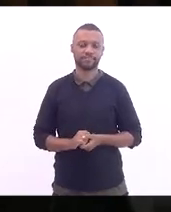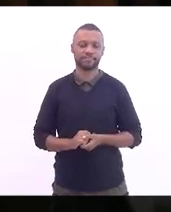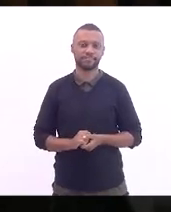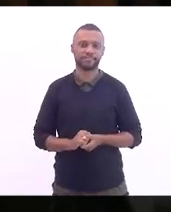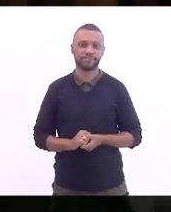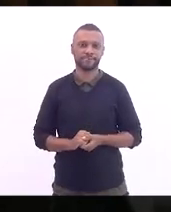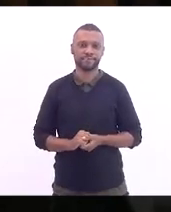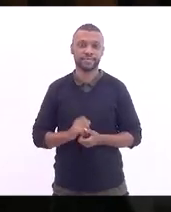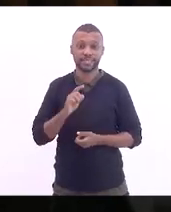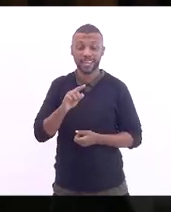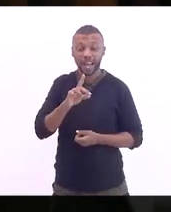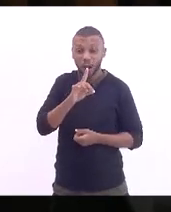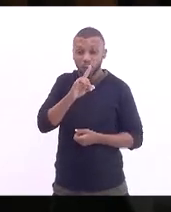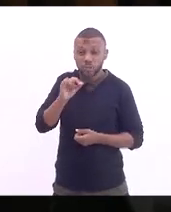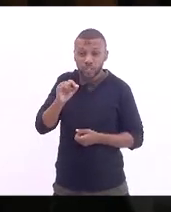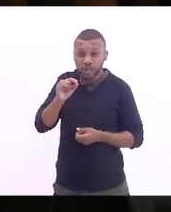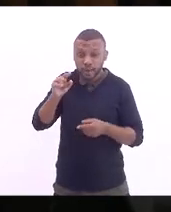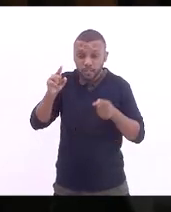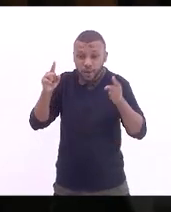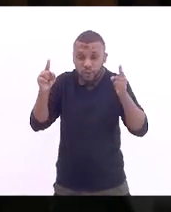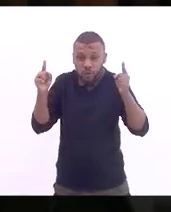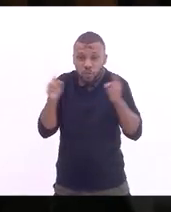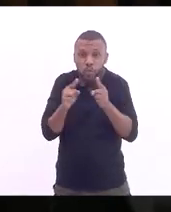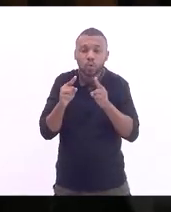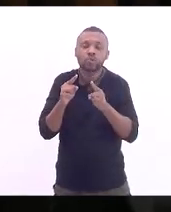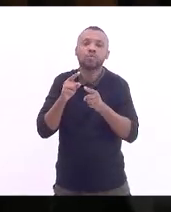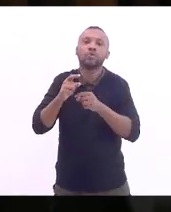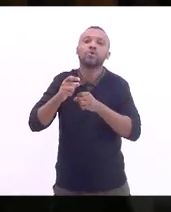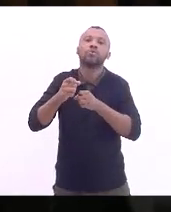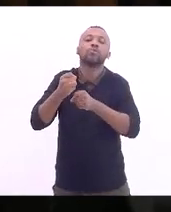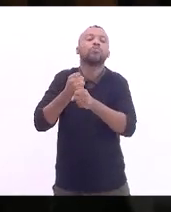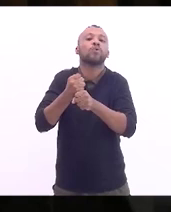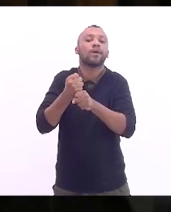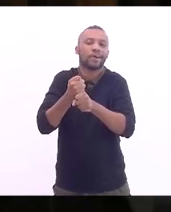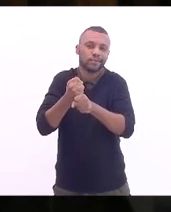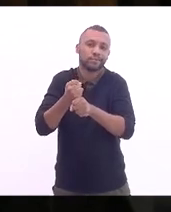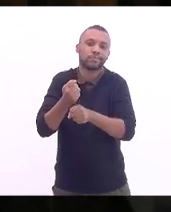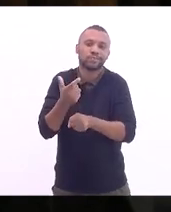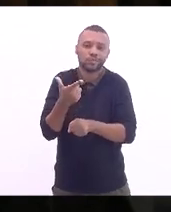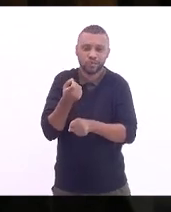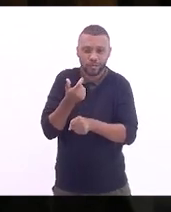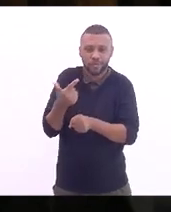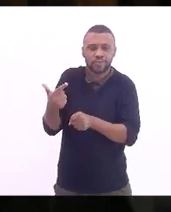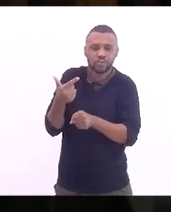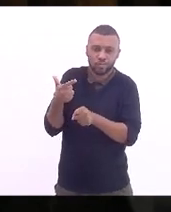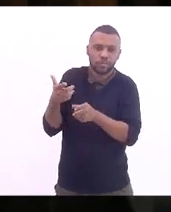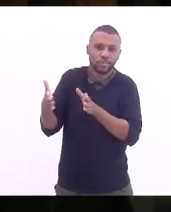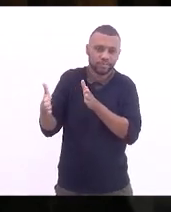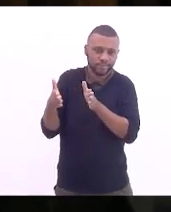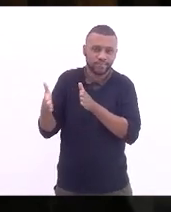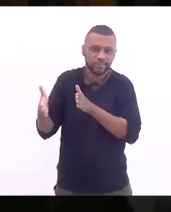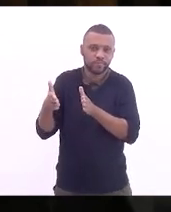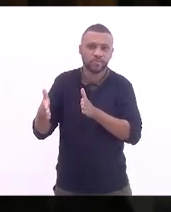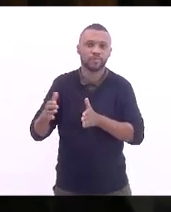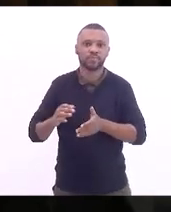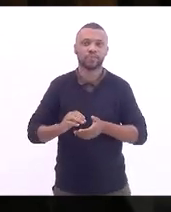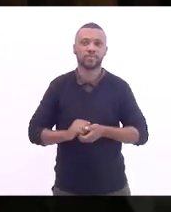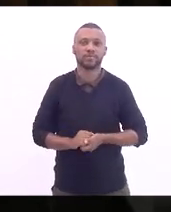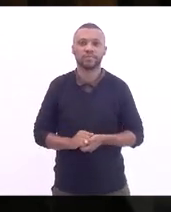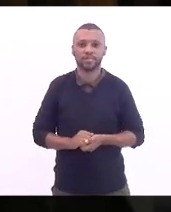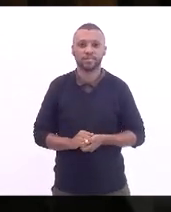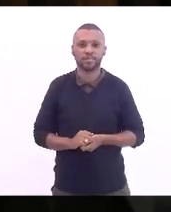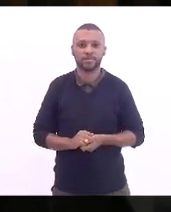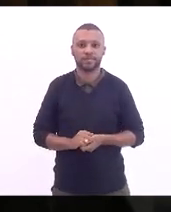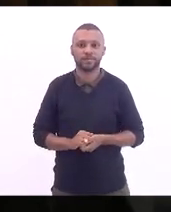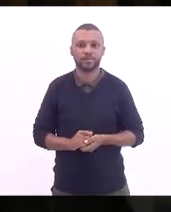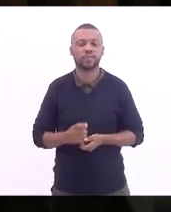que é o dia mais curto do ano dia mais curto do ano e veio